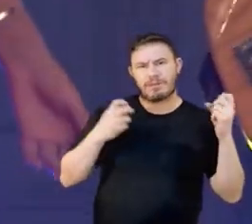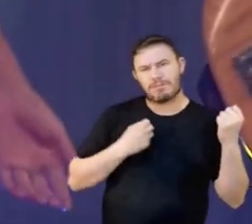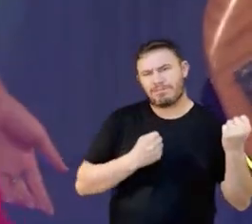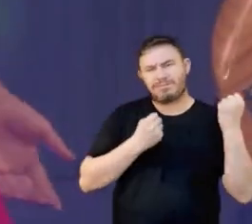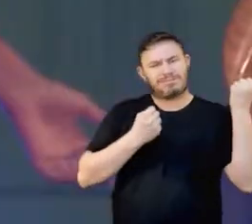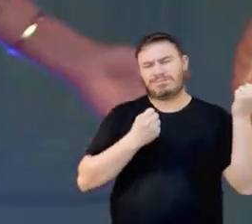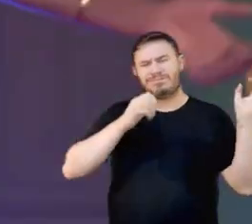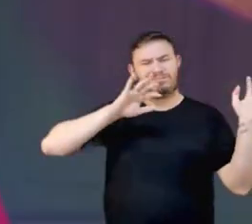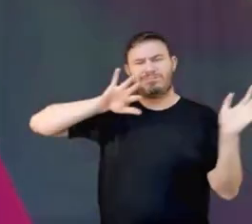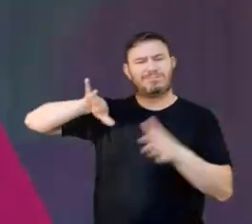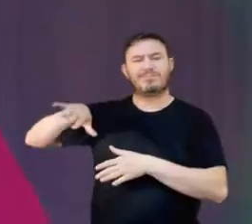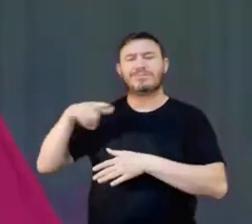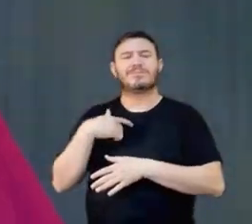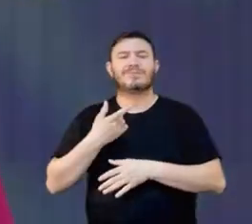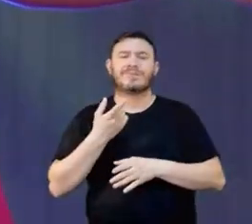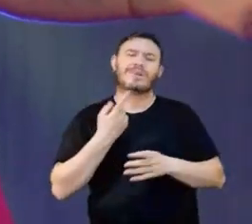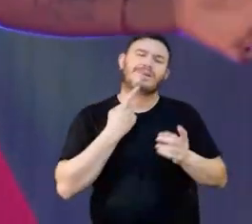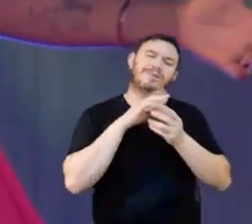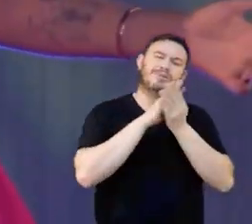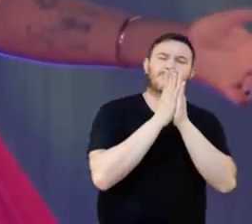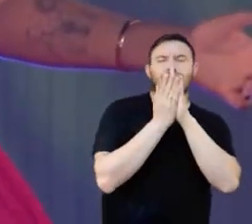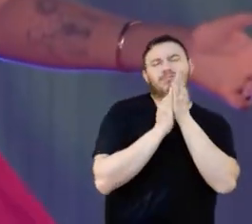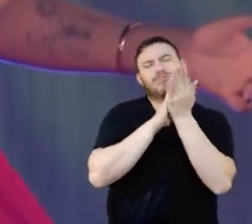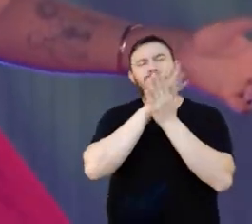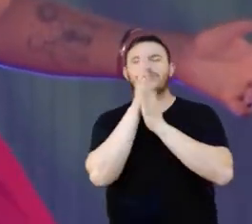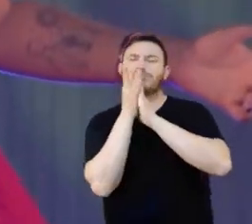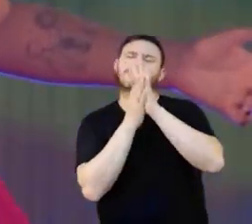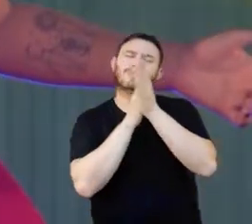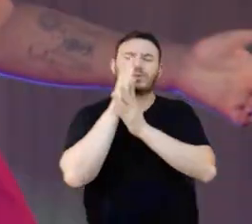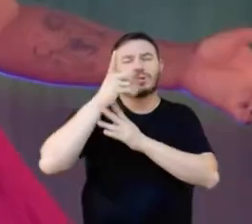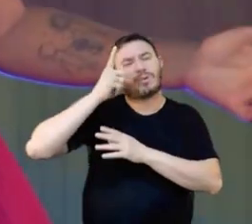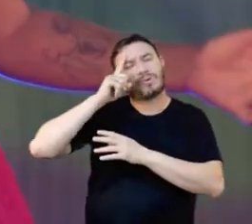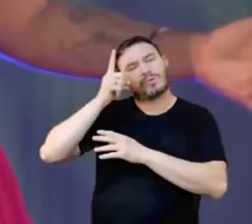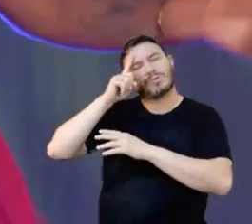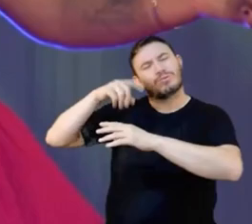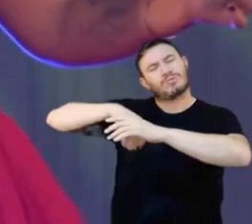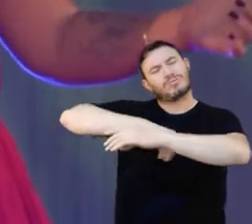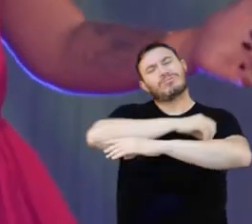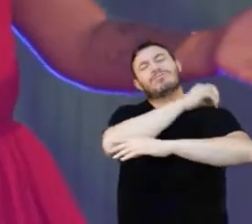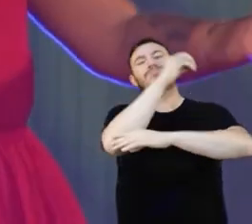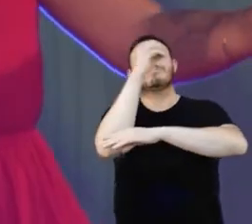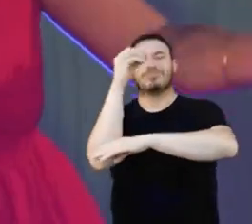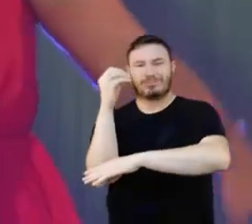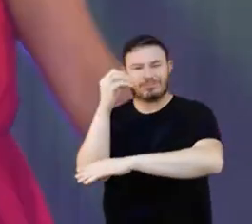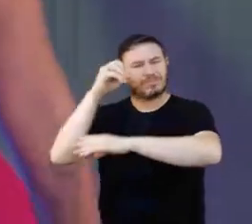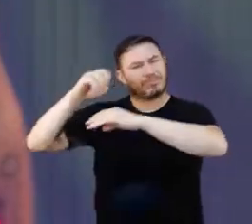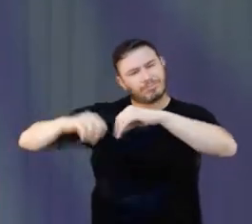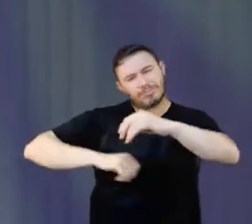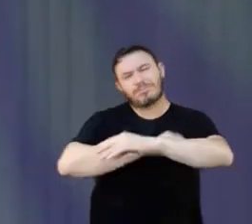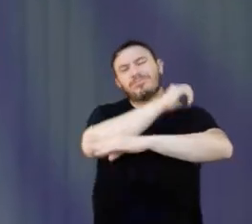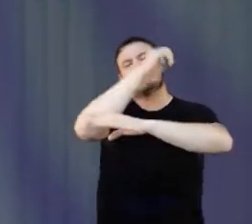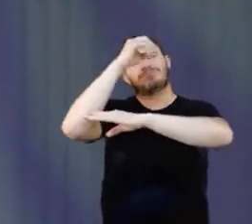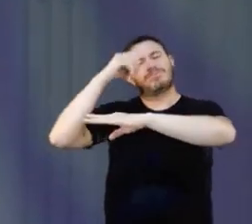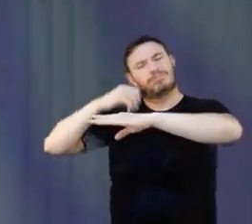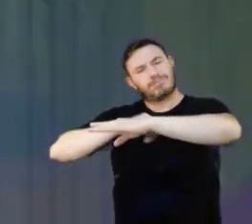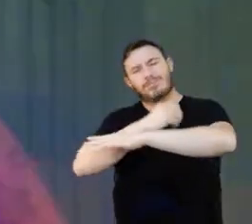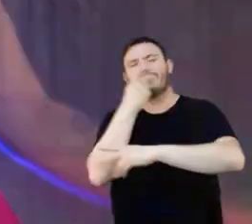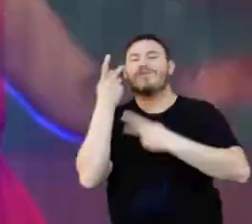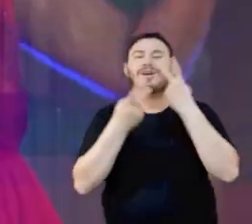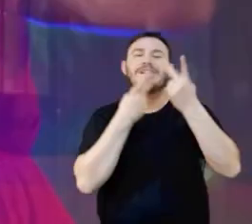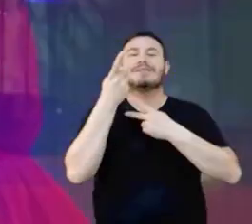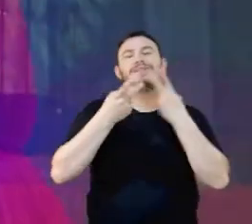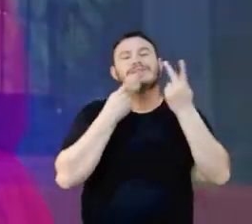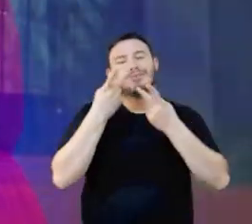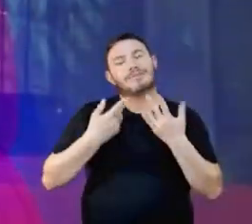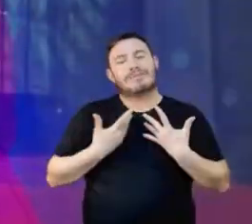eu quero é ficar colado à pele dela noite e dia, fazendo tudo e de novo dizendo sim